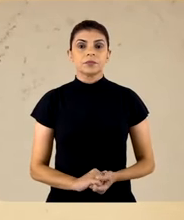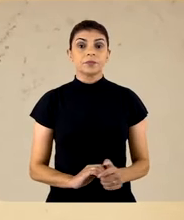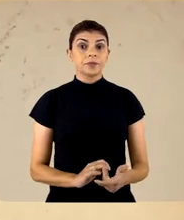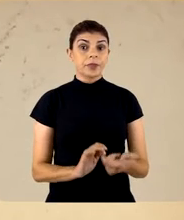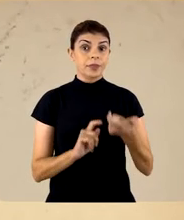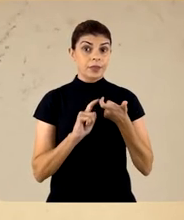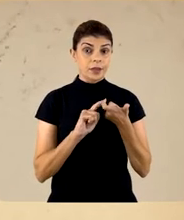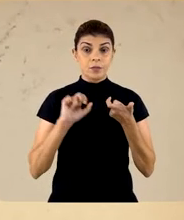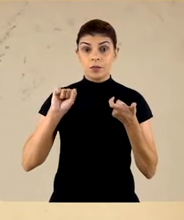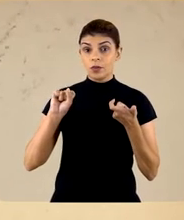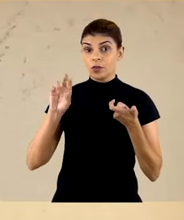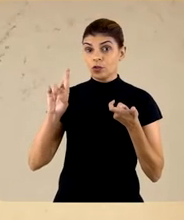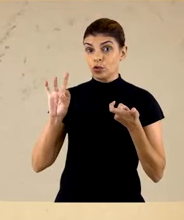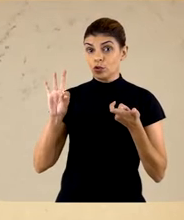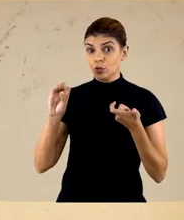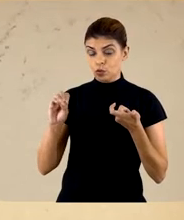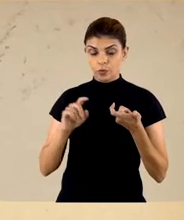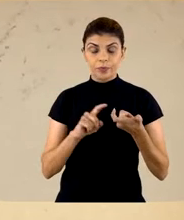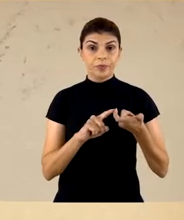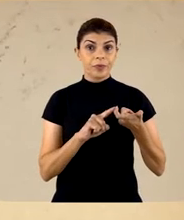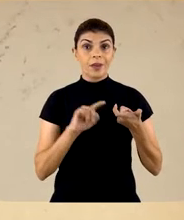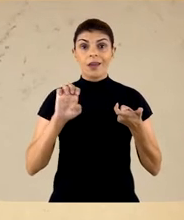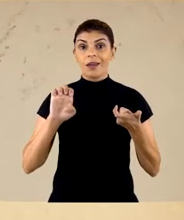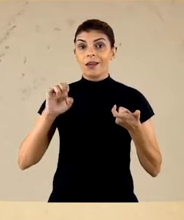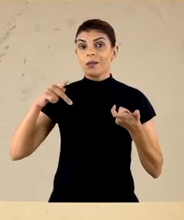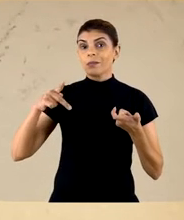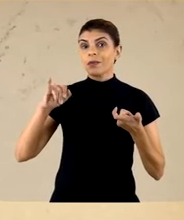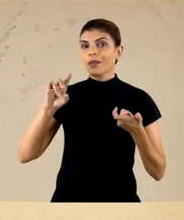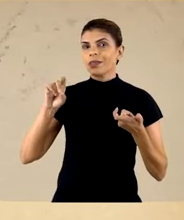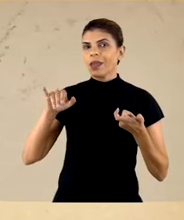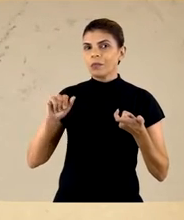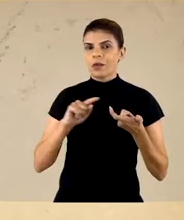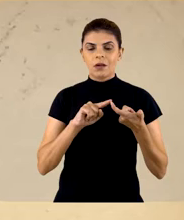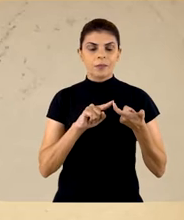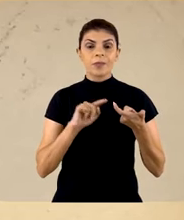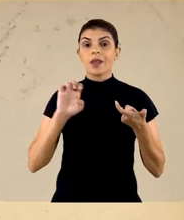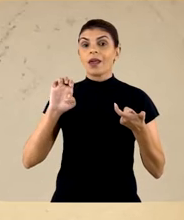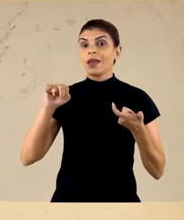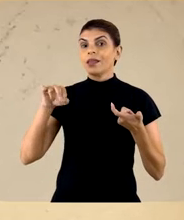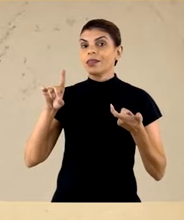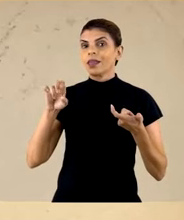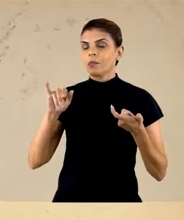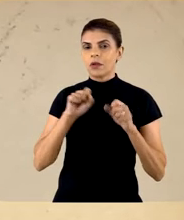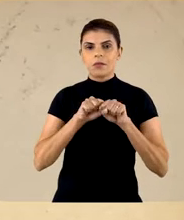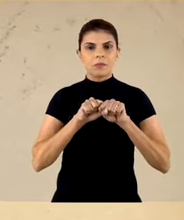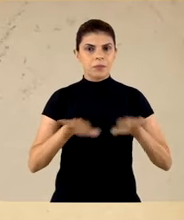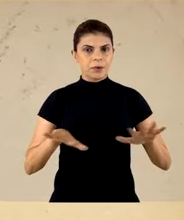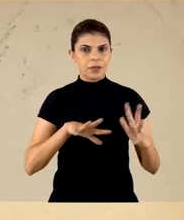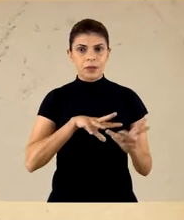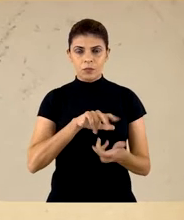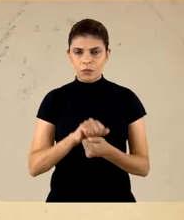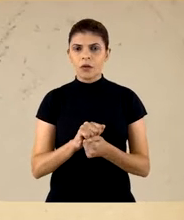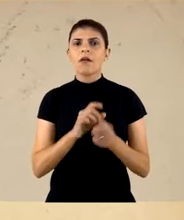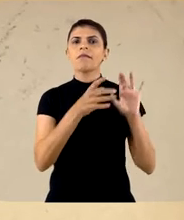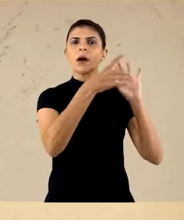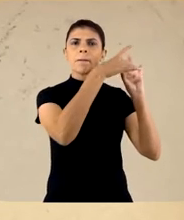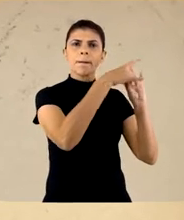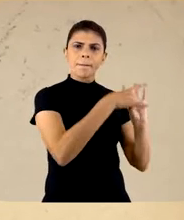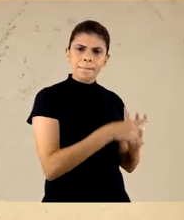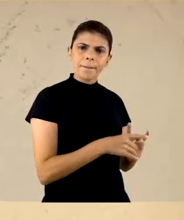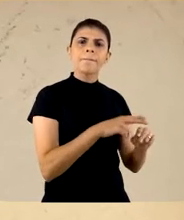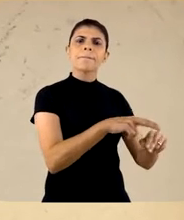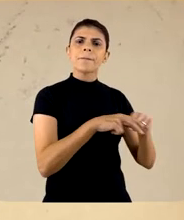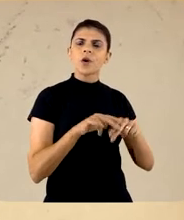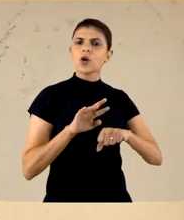Os termos surto, epidemia, pandemia e endemia são bastante conhecidos e estão relacionados a casos de doenças causadas